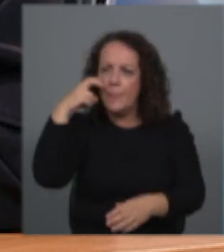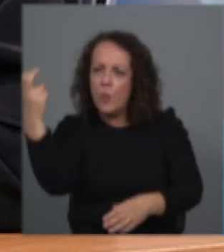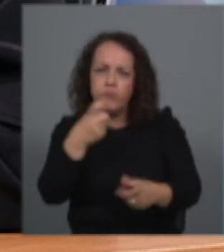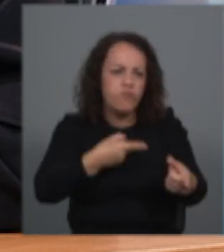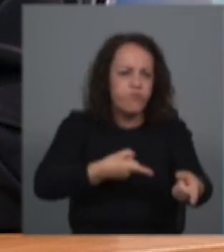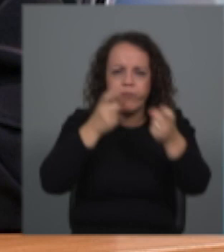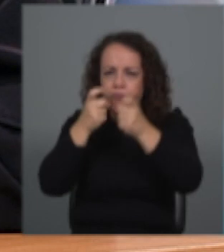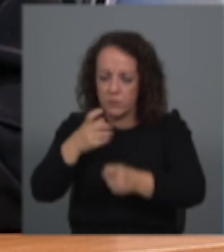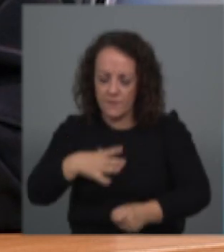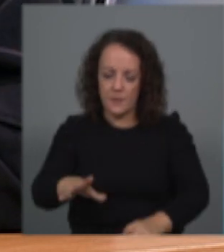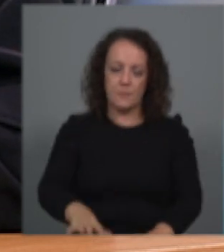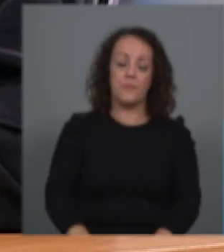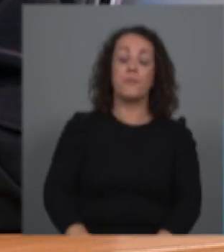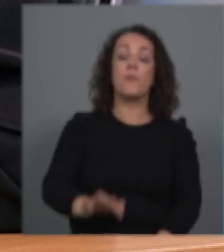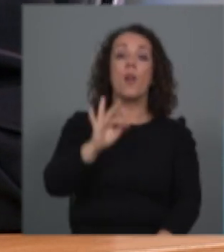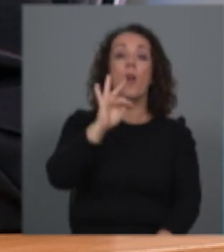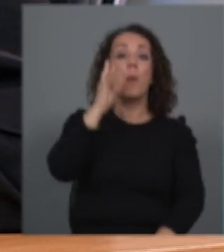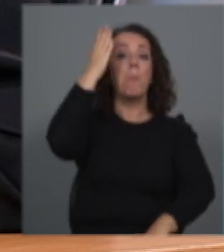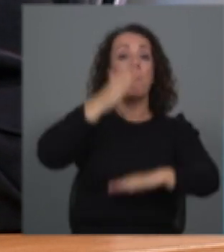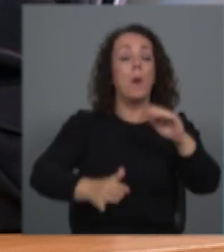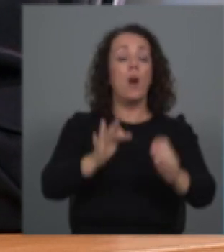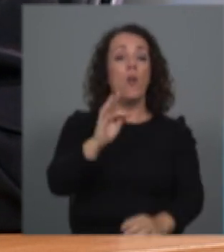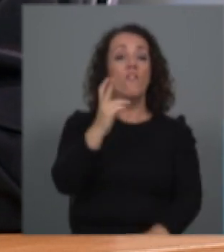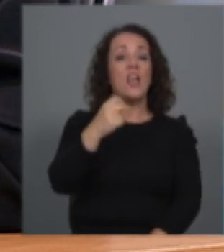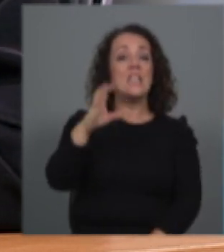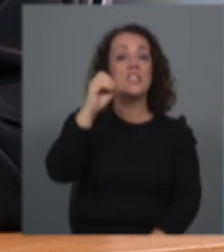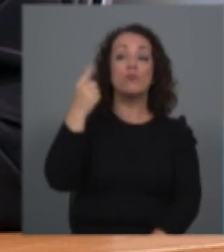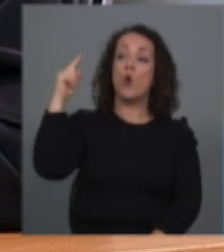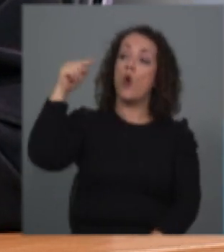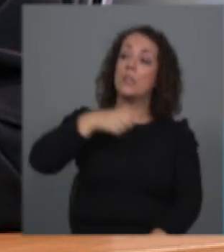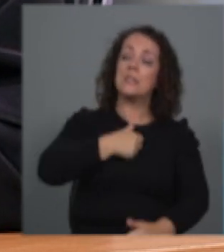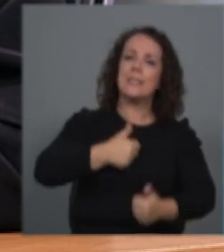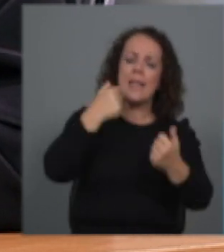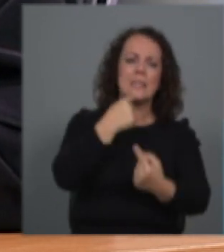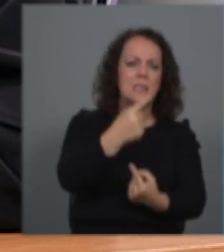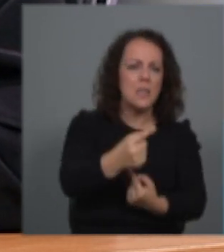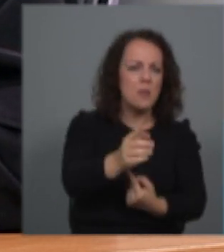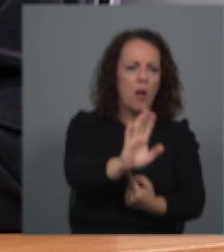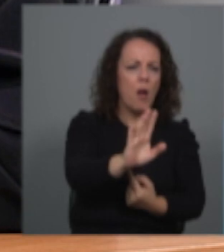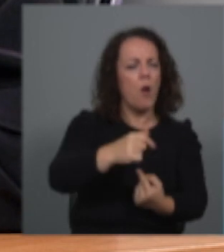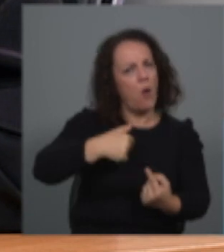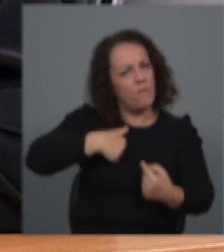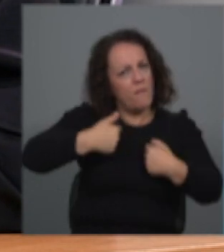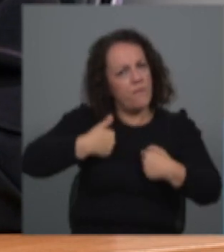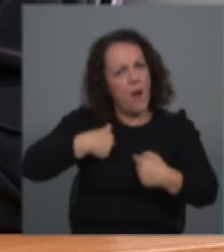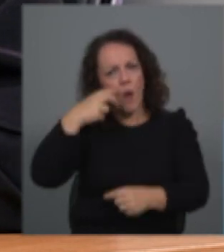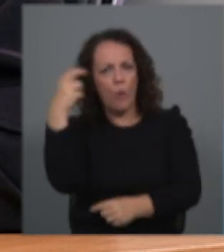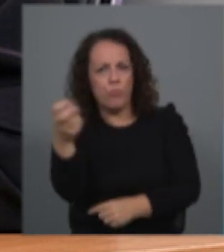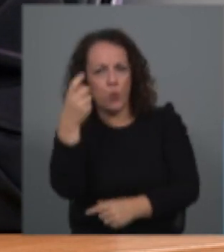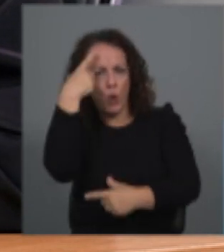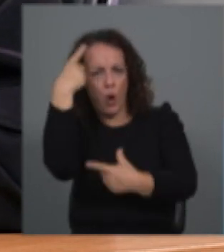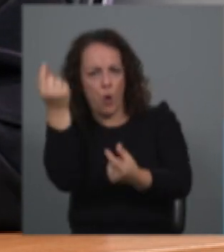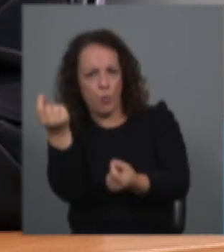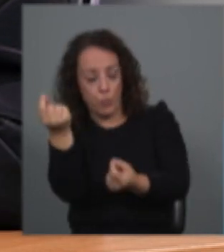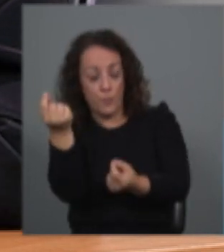E Francisco chega nessa cidade e propõe uma alternativa de ir ele ao encontro do lobo. E há este